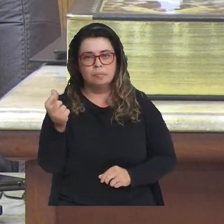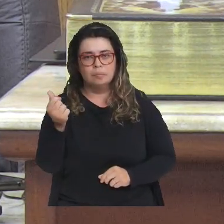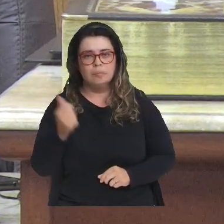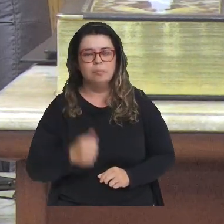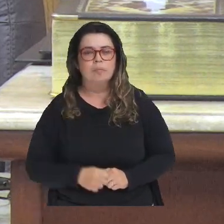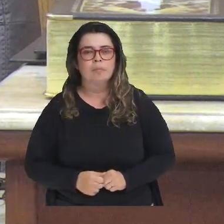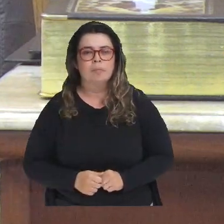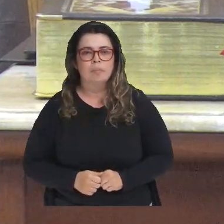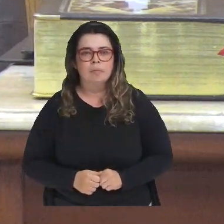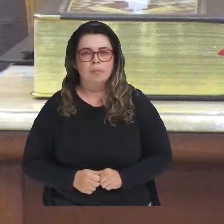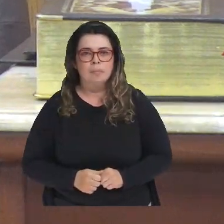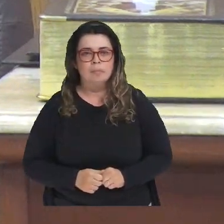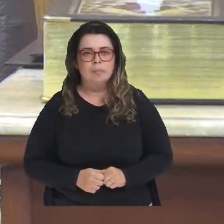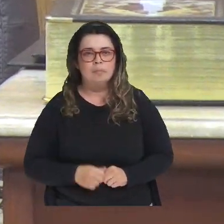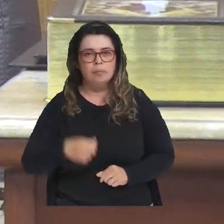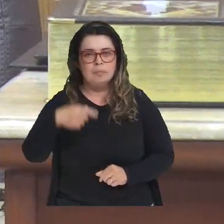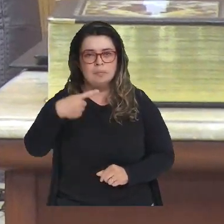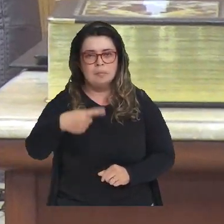de